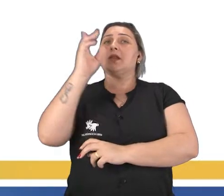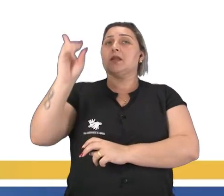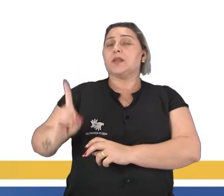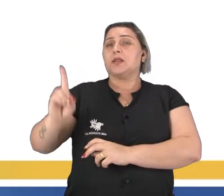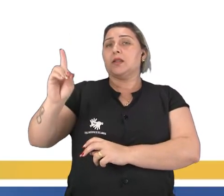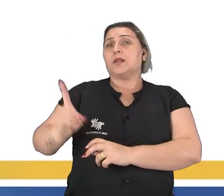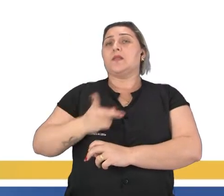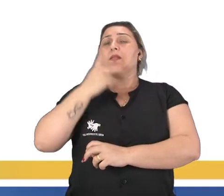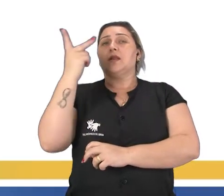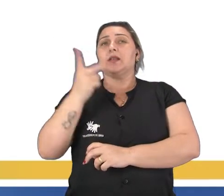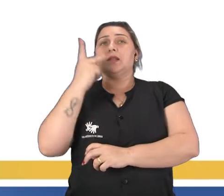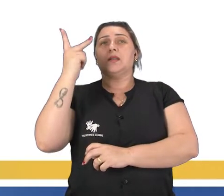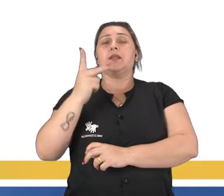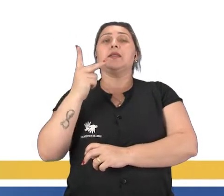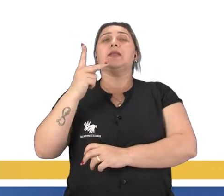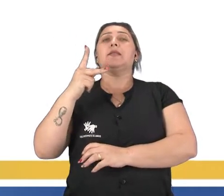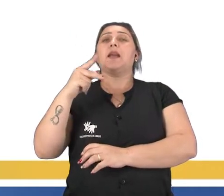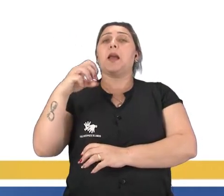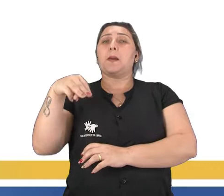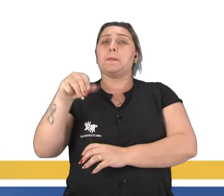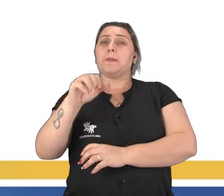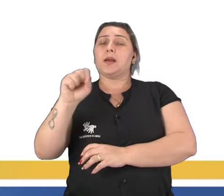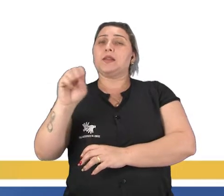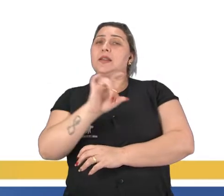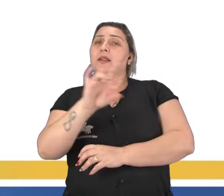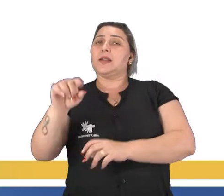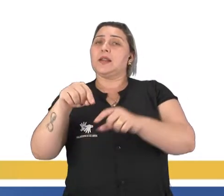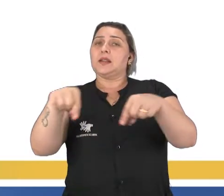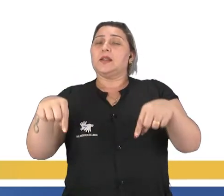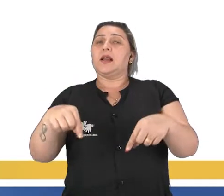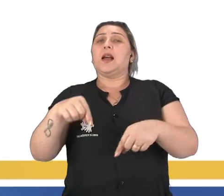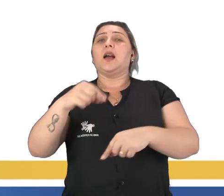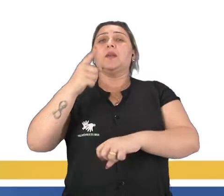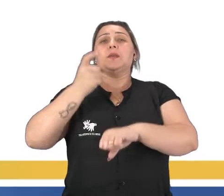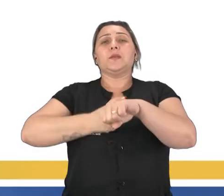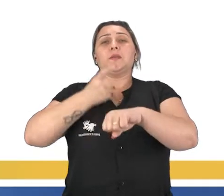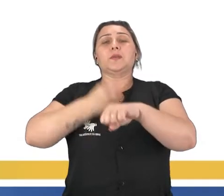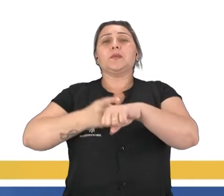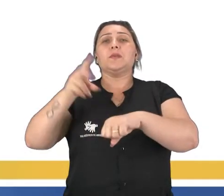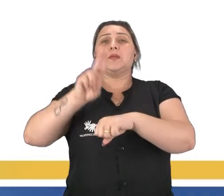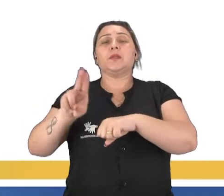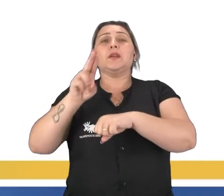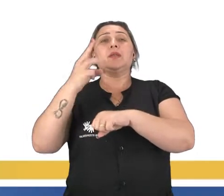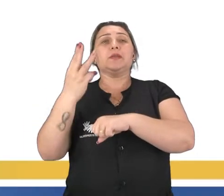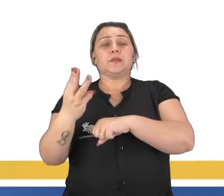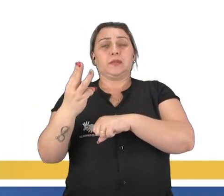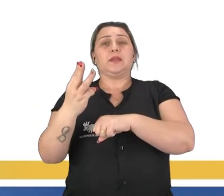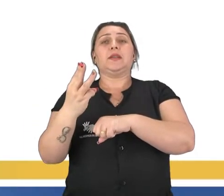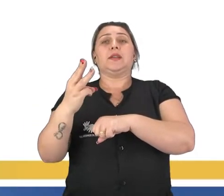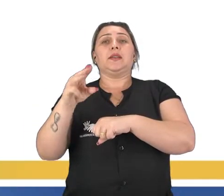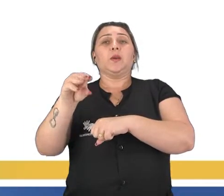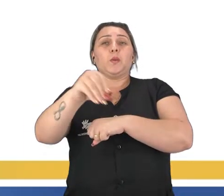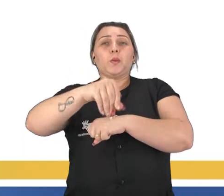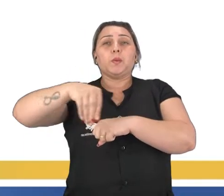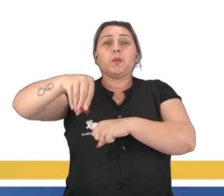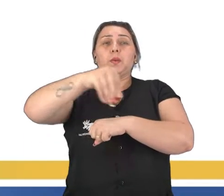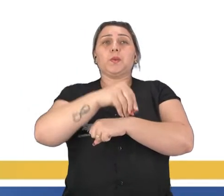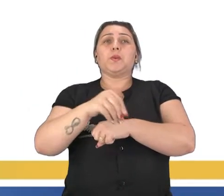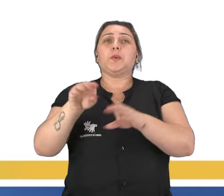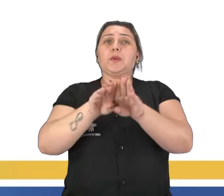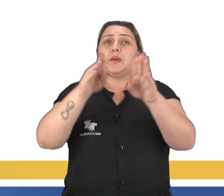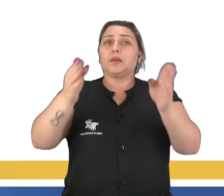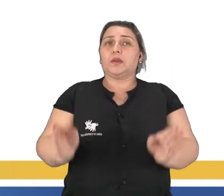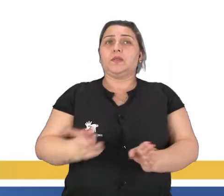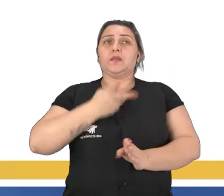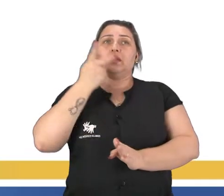falando ali, ó, nesse tipo de argamassa, para cada saco de cimento, usamos 3 sacos de areia. Os rapazes que estão ali na mesa